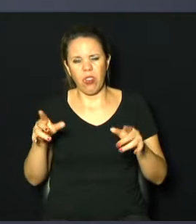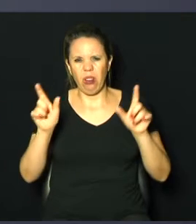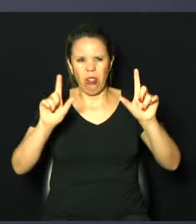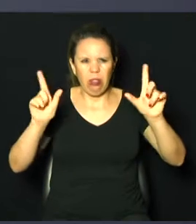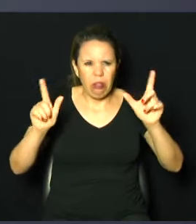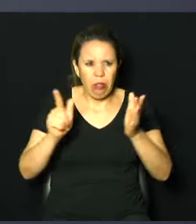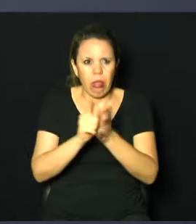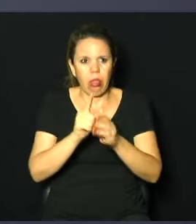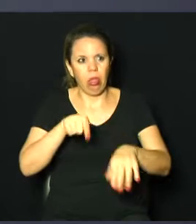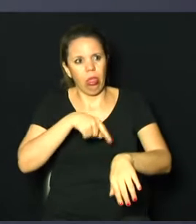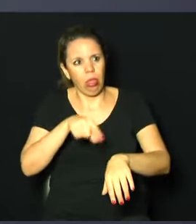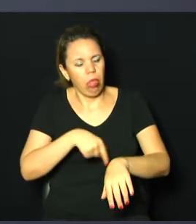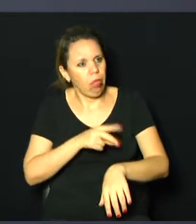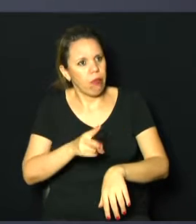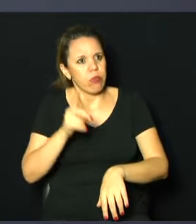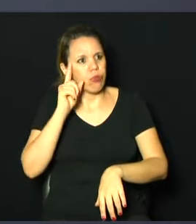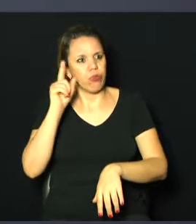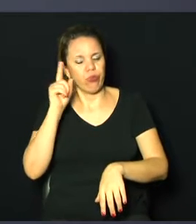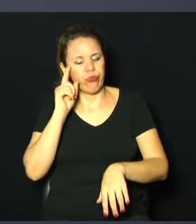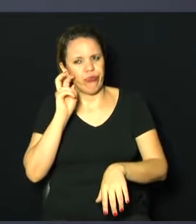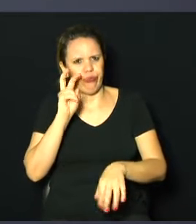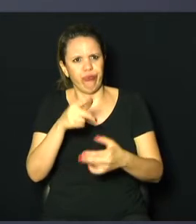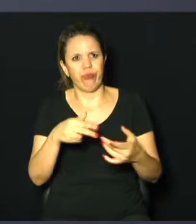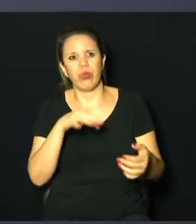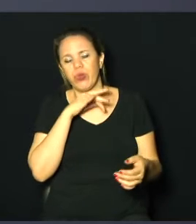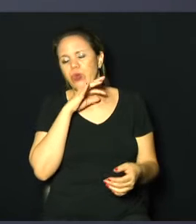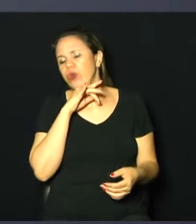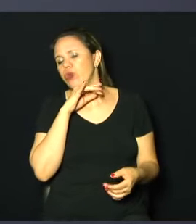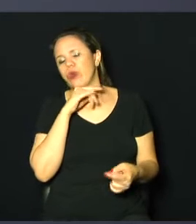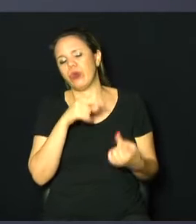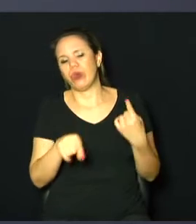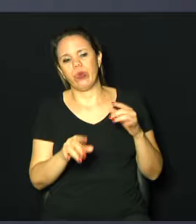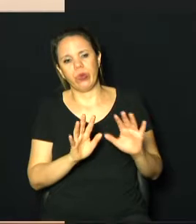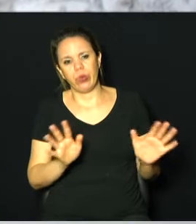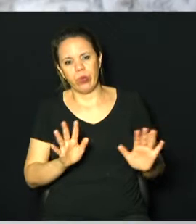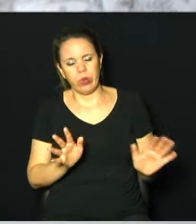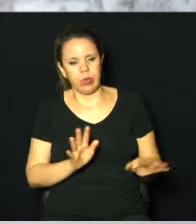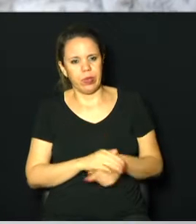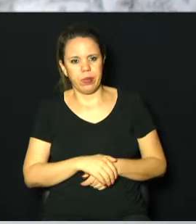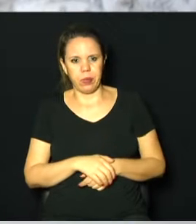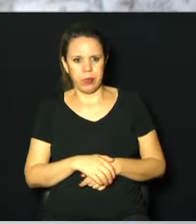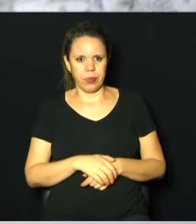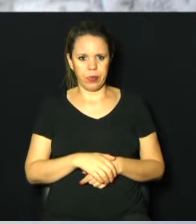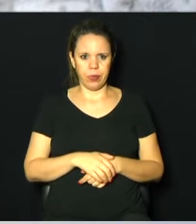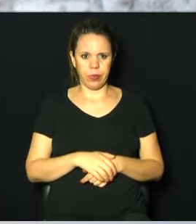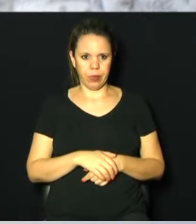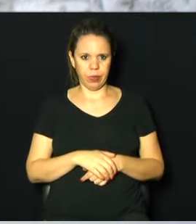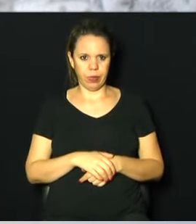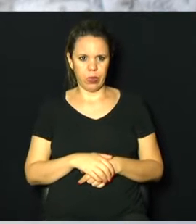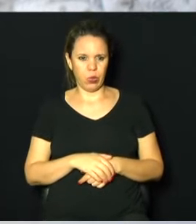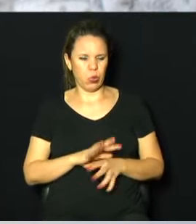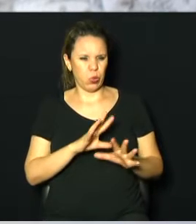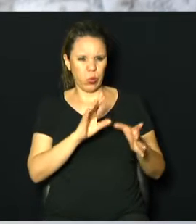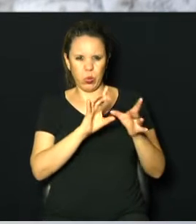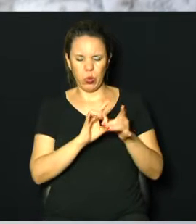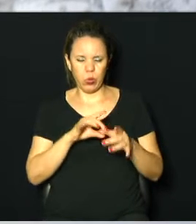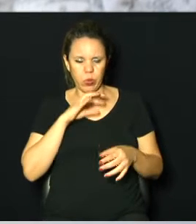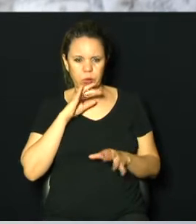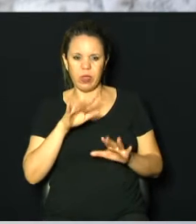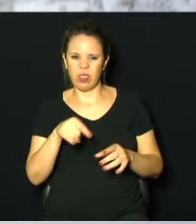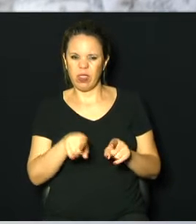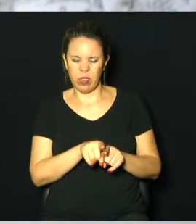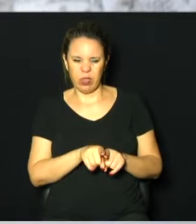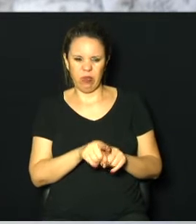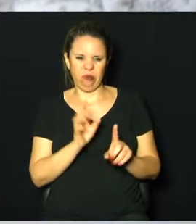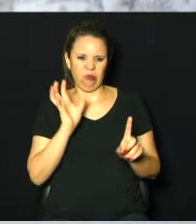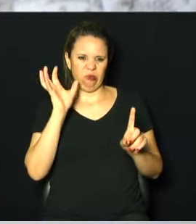noticiários o tempo todo, né, vendo só as notícias ruins, né, todo esse contexto, isso também